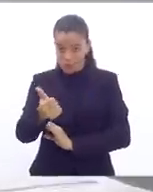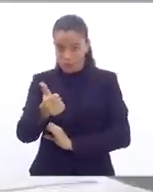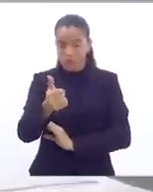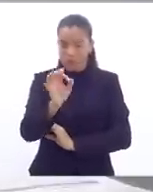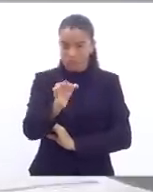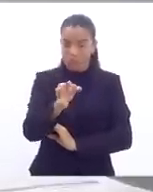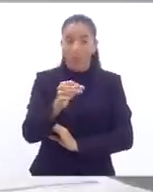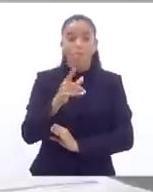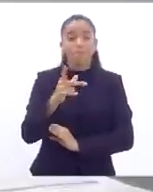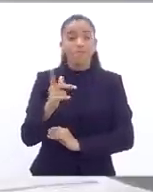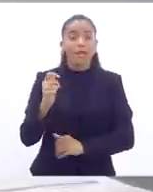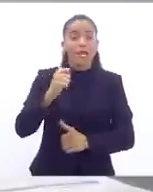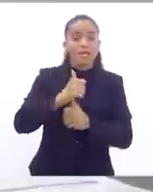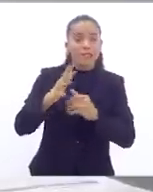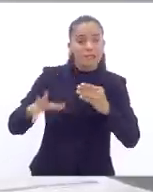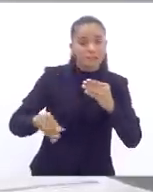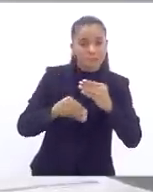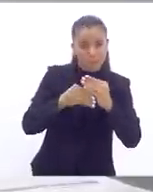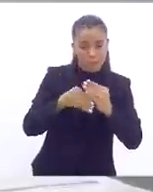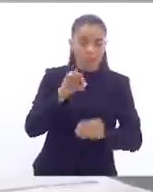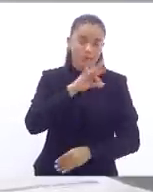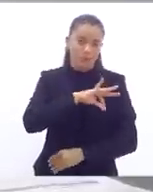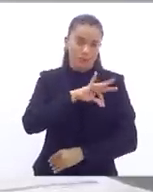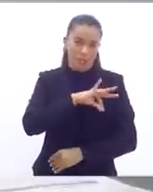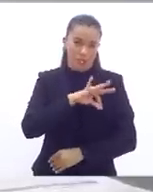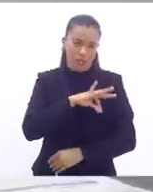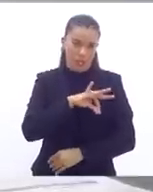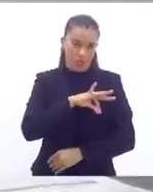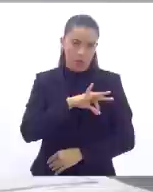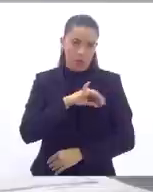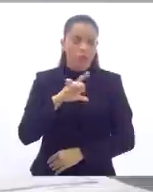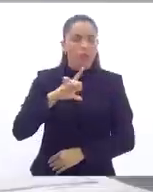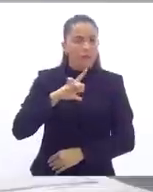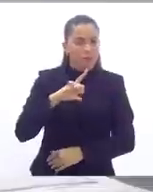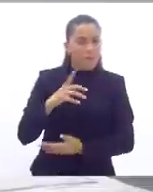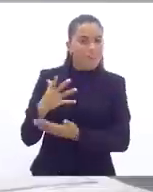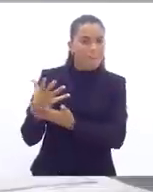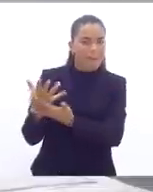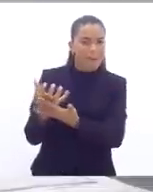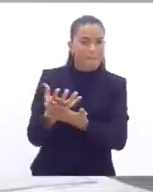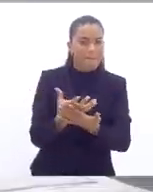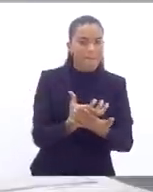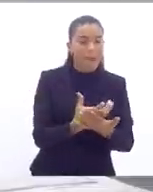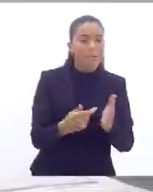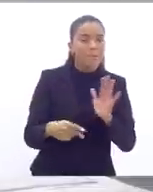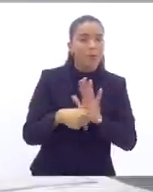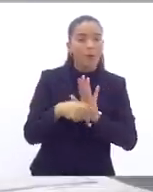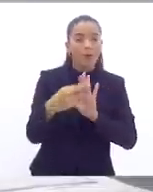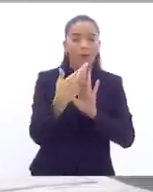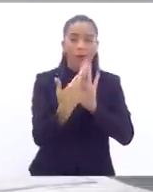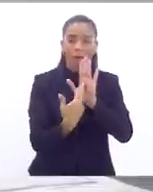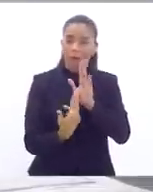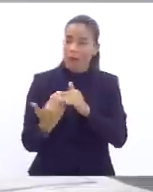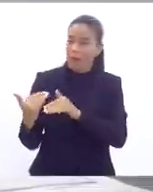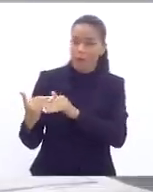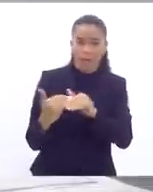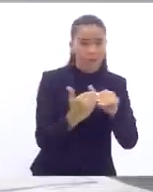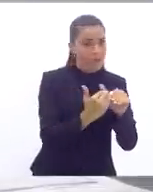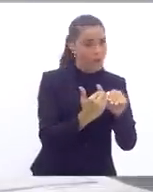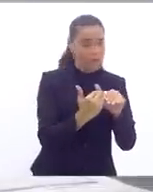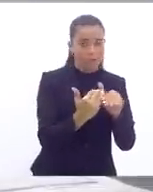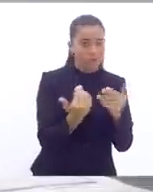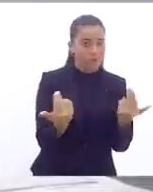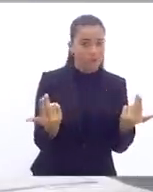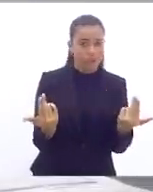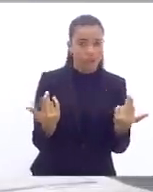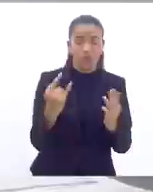esta reposição guarda as mesmas regras da reposição anterior do